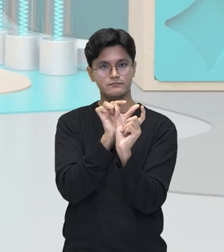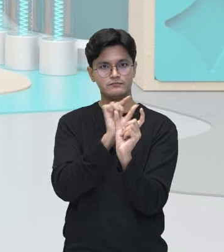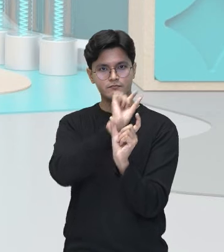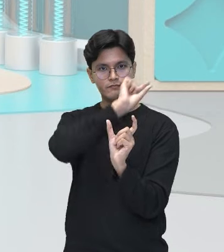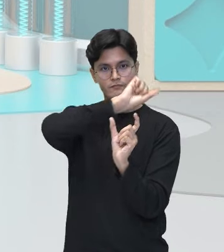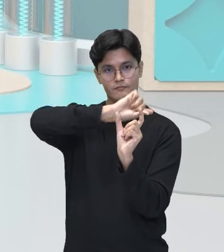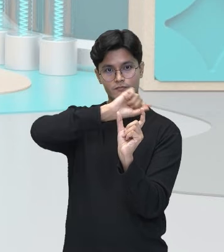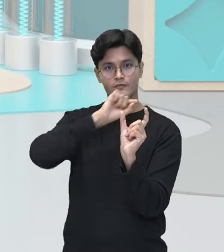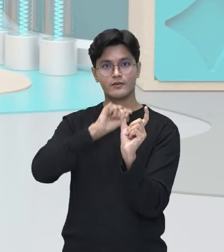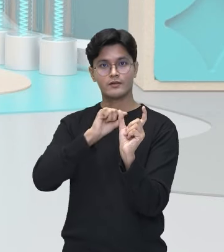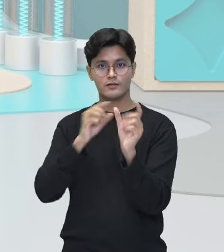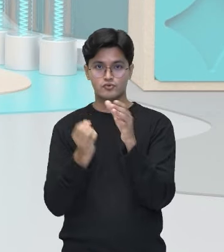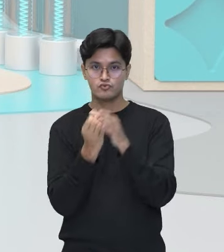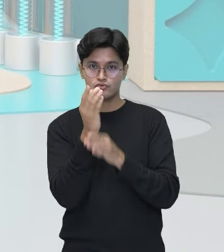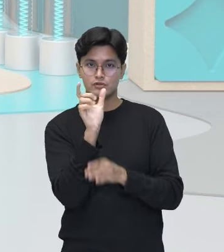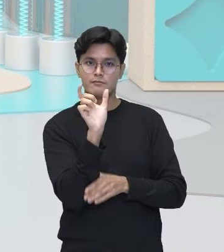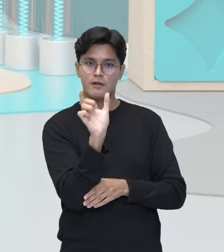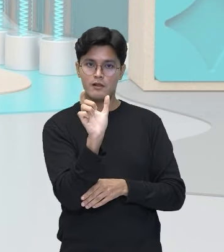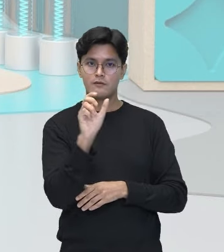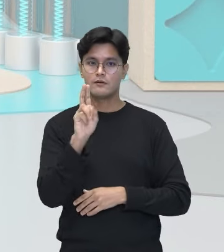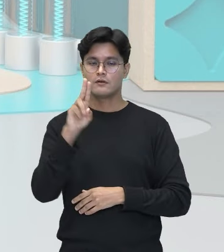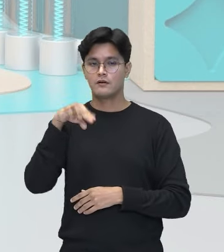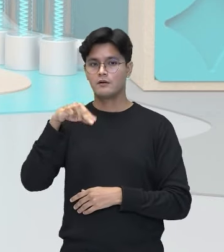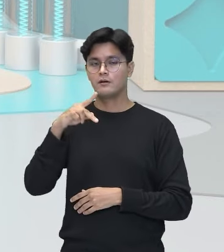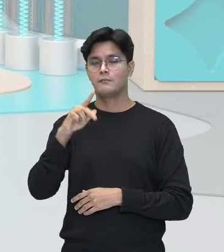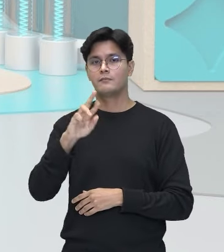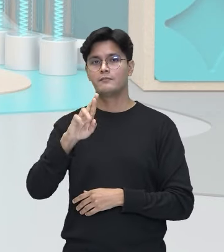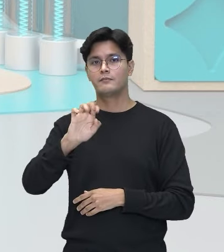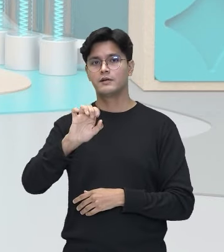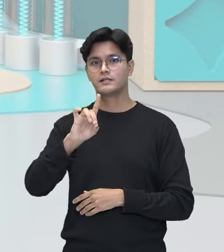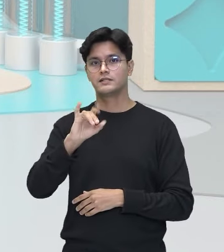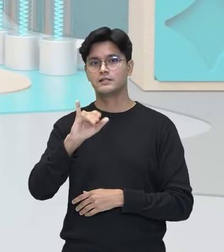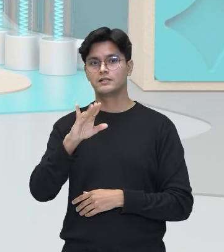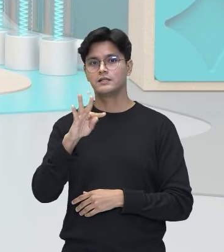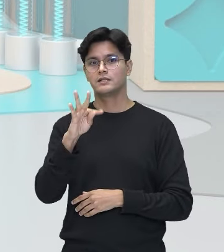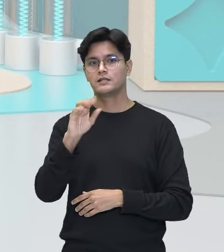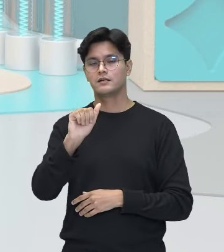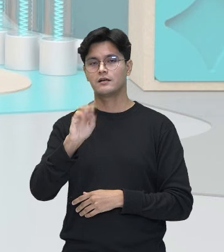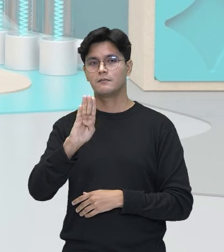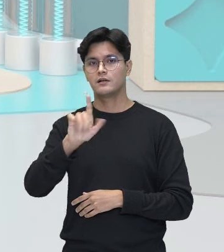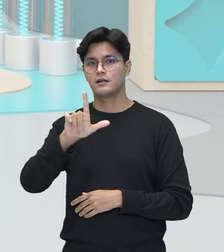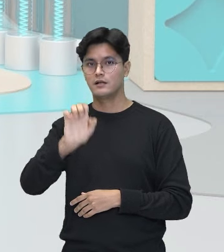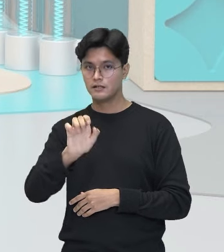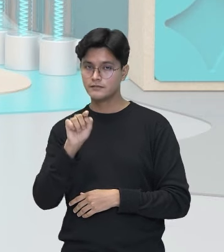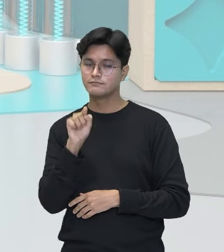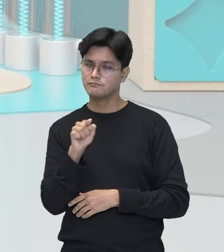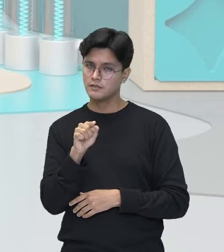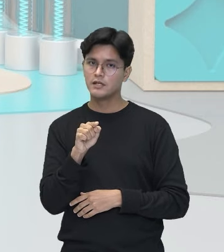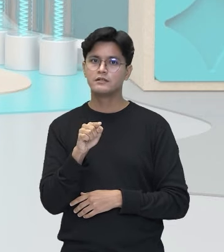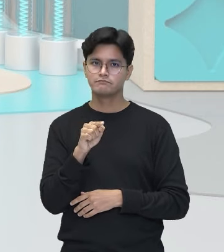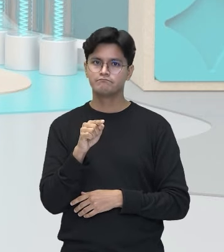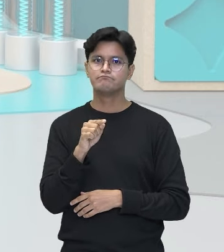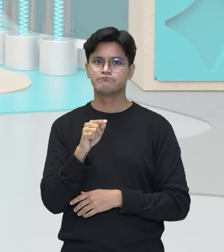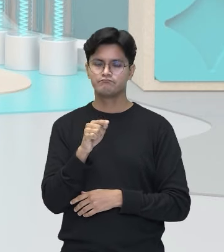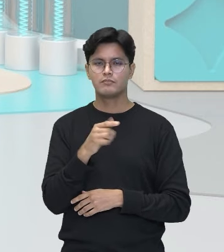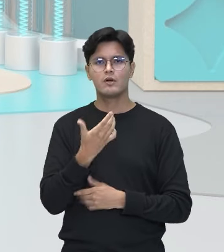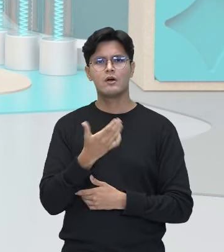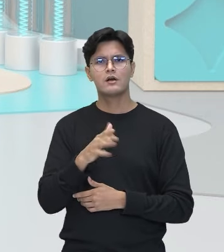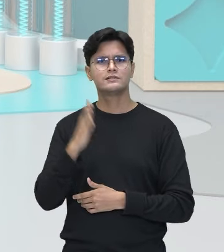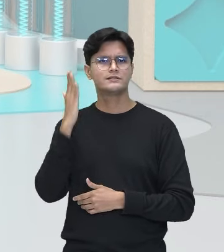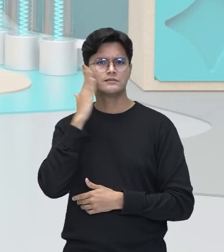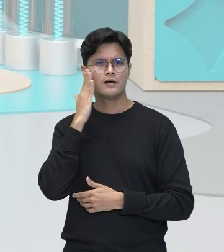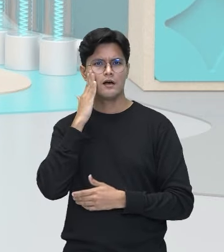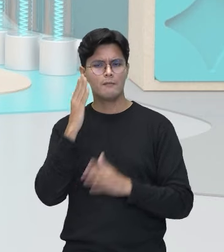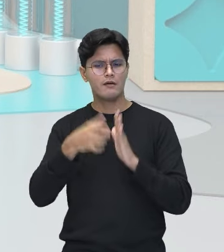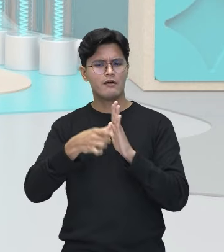palavra formada. Unpredictable. Unpredictable. Imprevisível, algo que eu não consigo